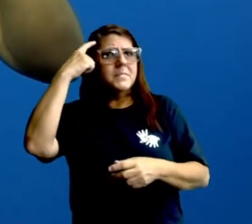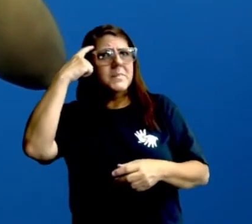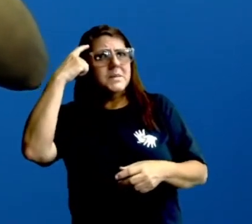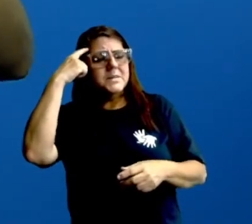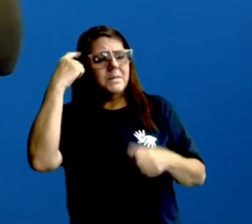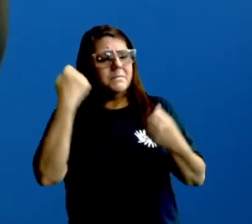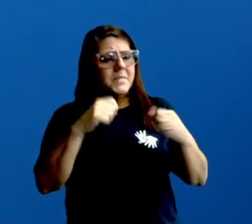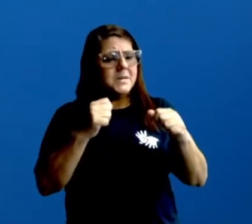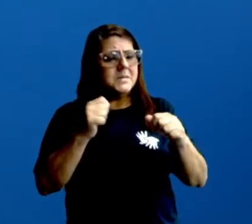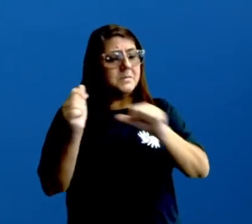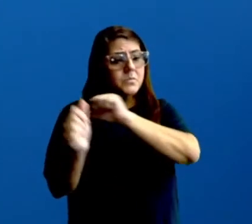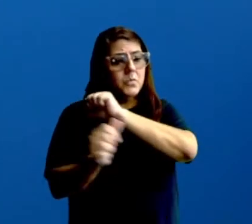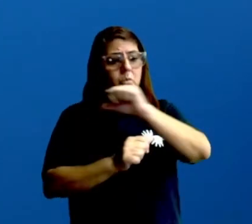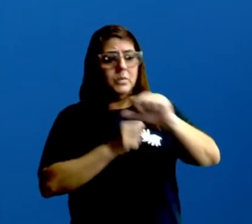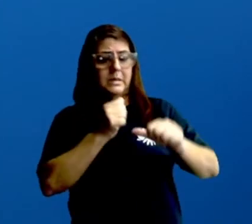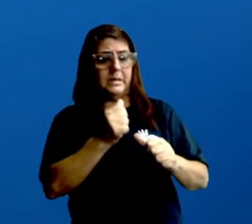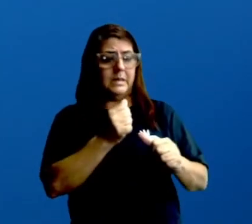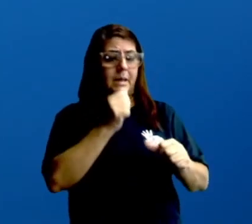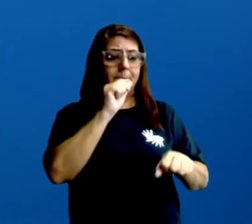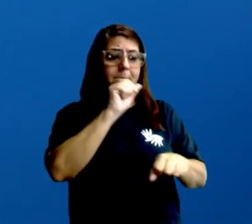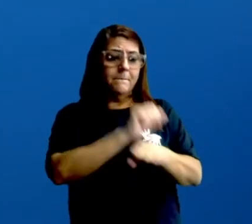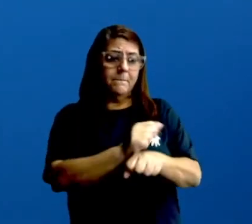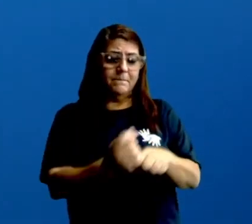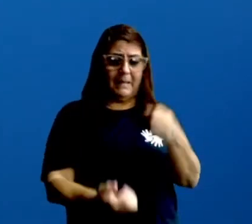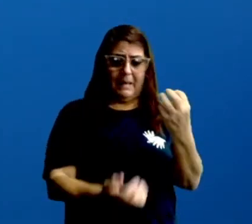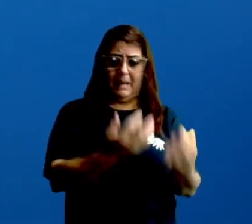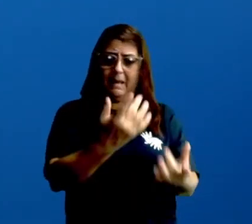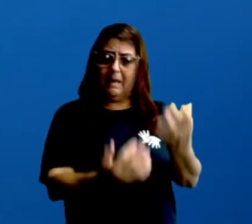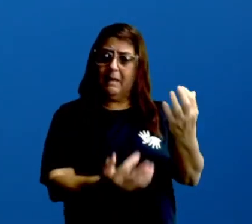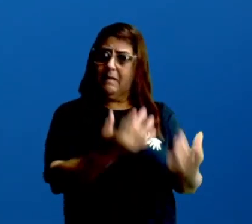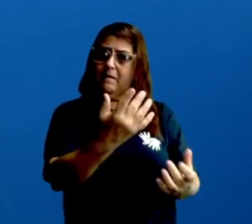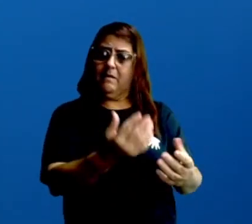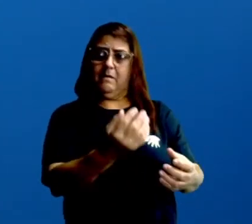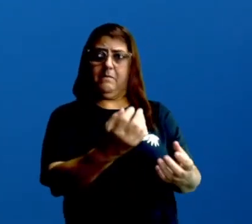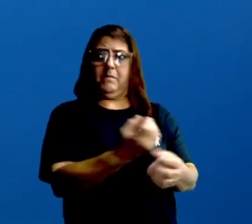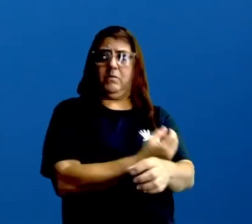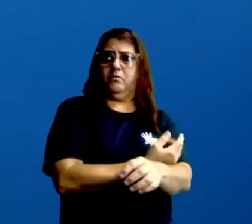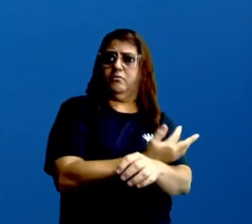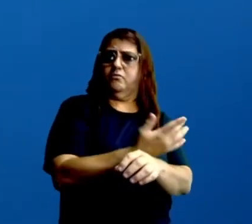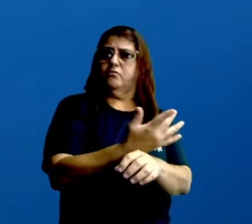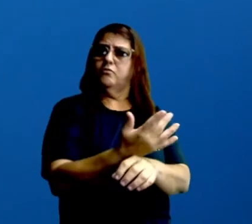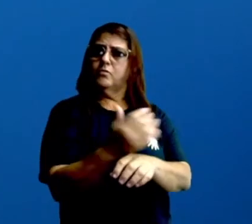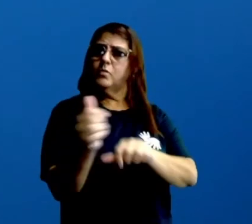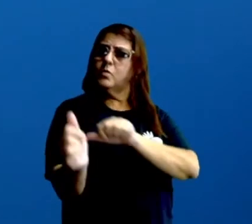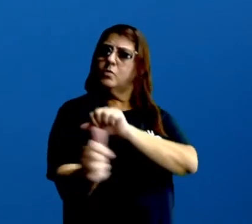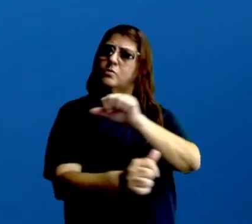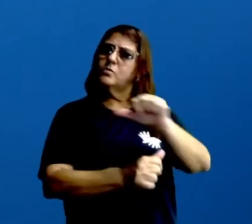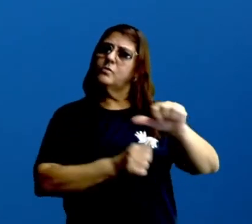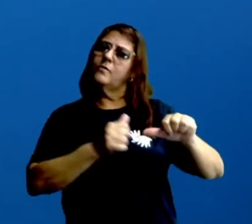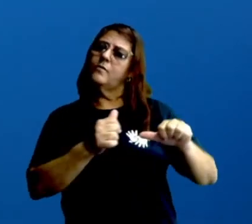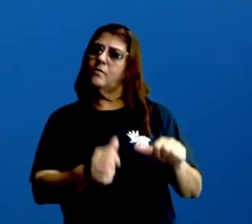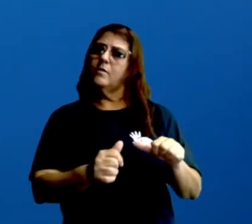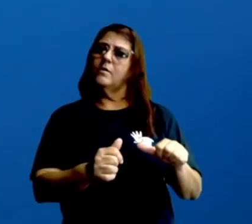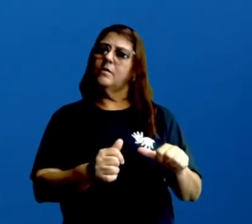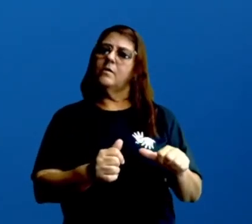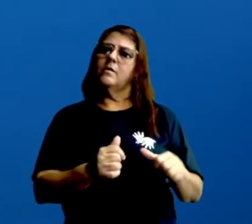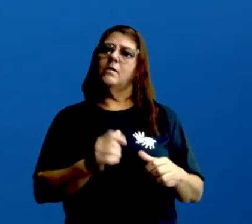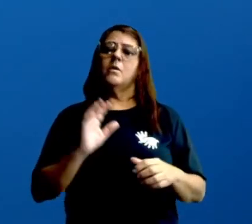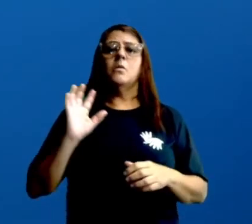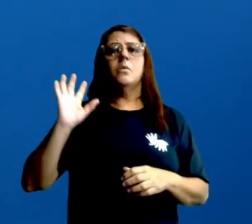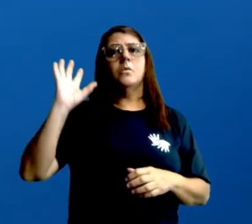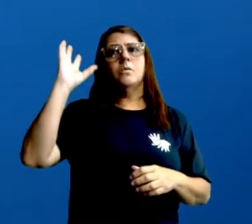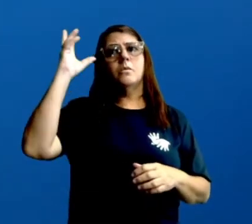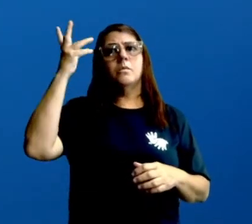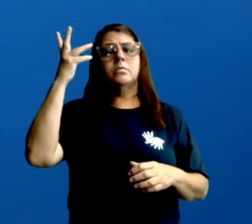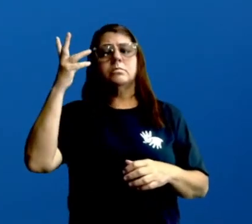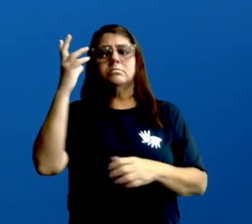coisa vou queimar vou queimar isso prejudica demais Nosso meio ambiente nesse modifica né o nosso meio